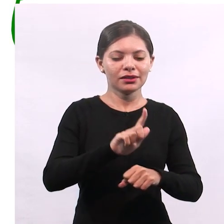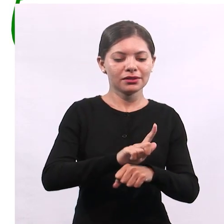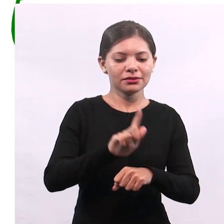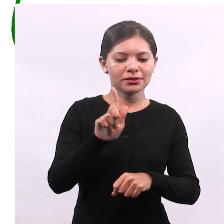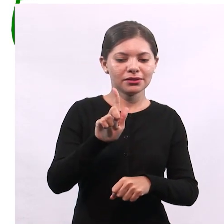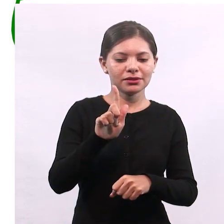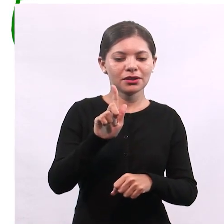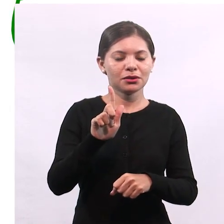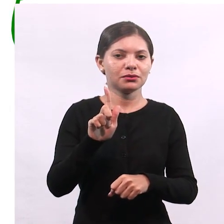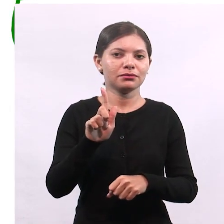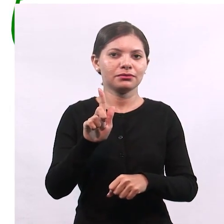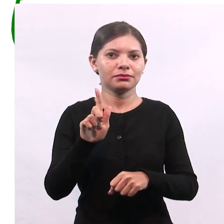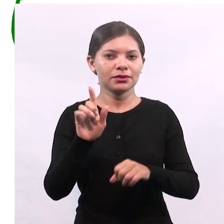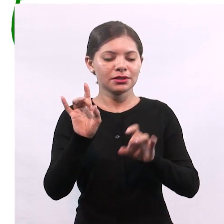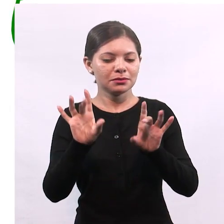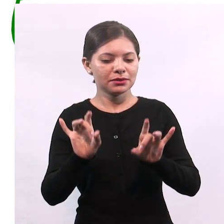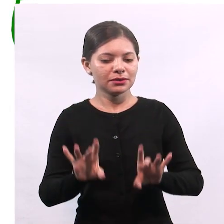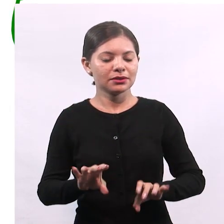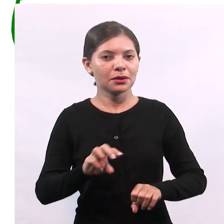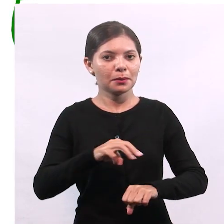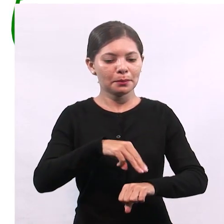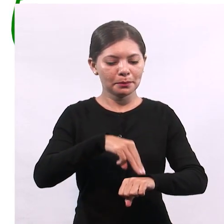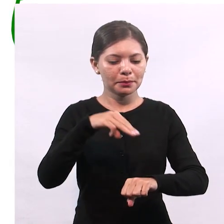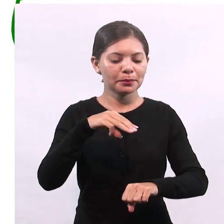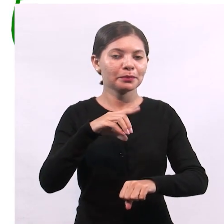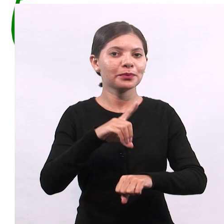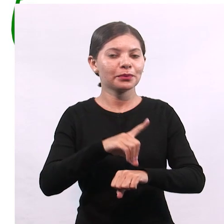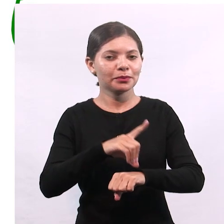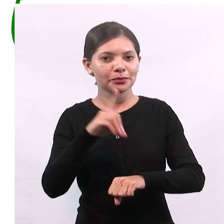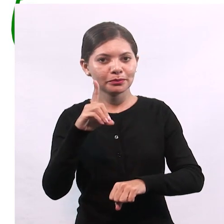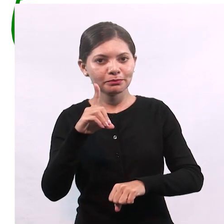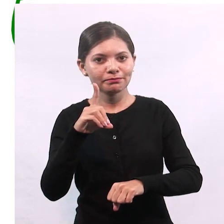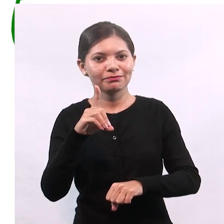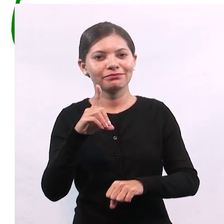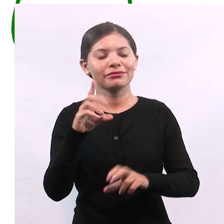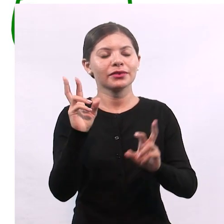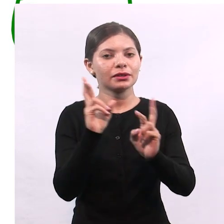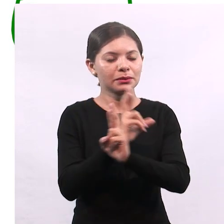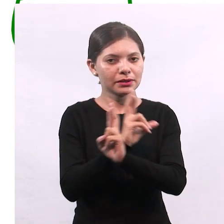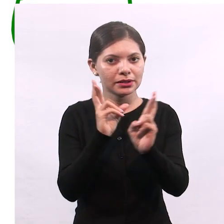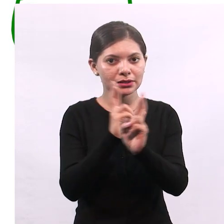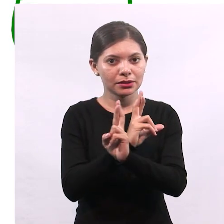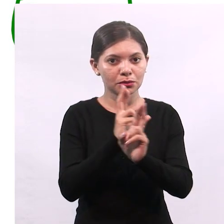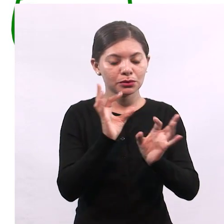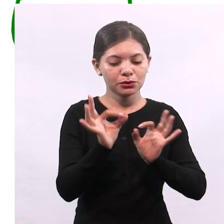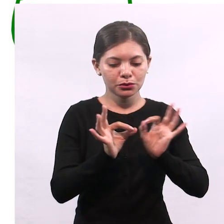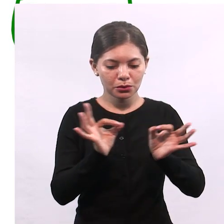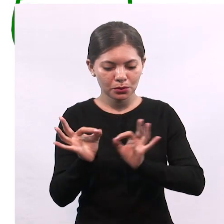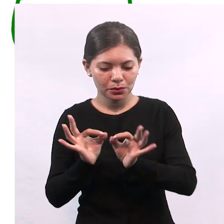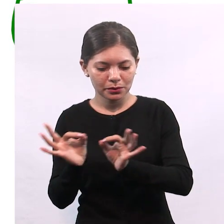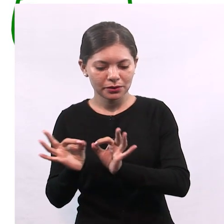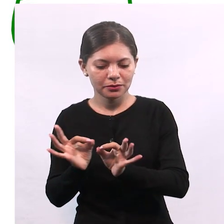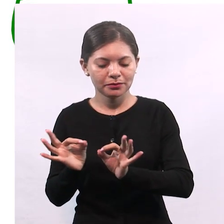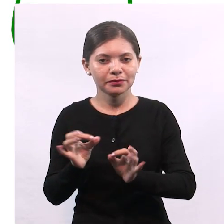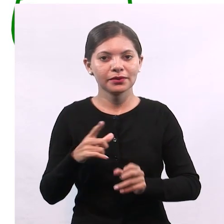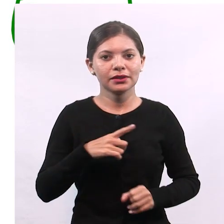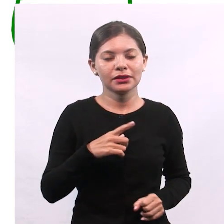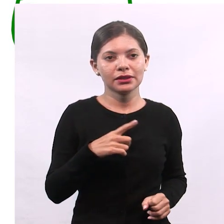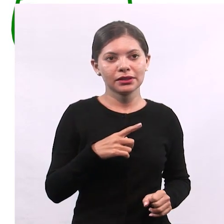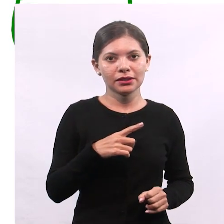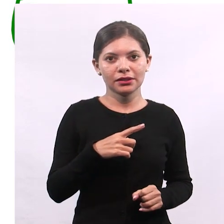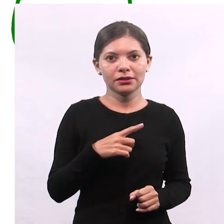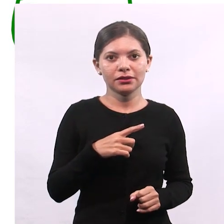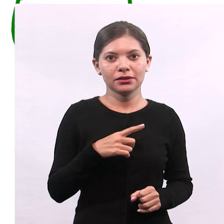especialização mestrado doutorado há uma relação de ordem Então eu tenho uma variável